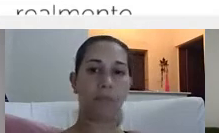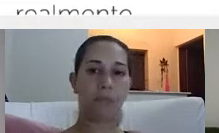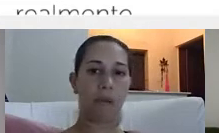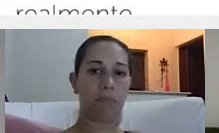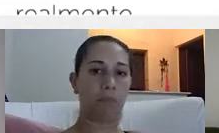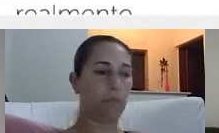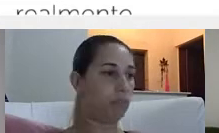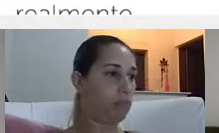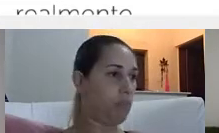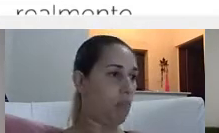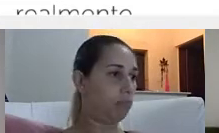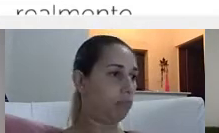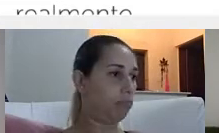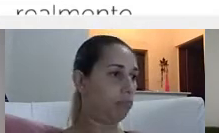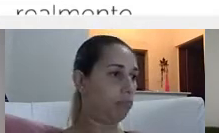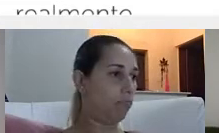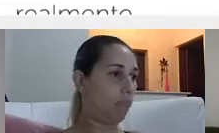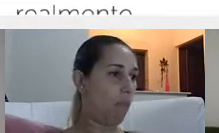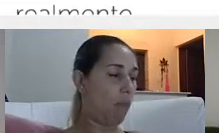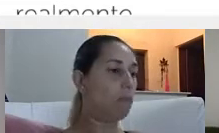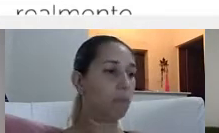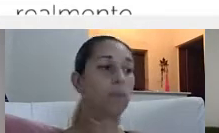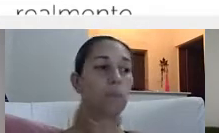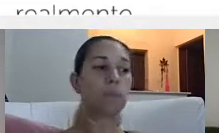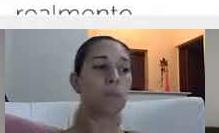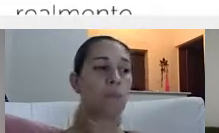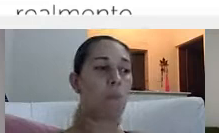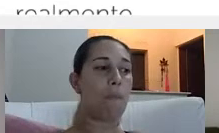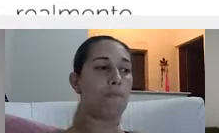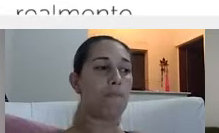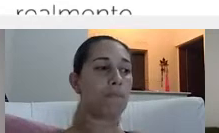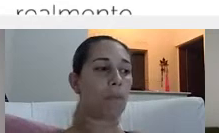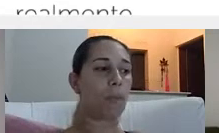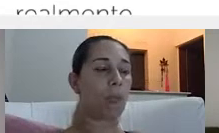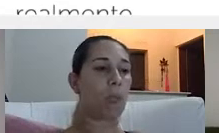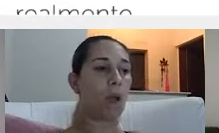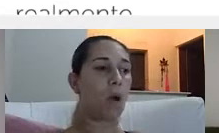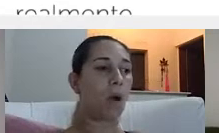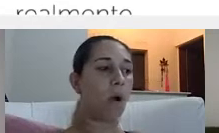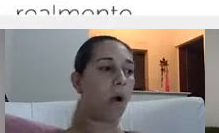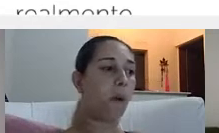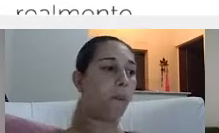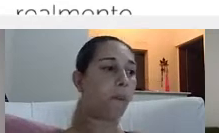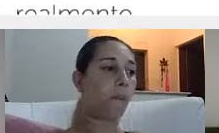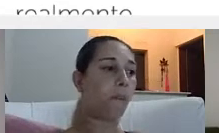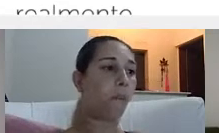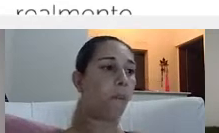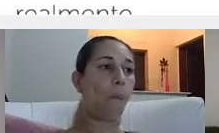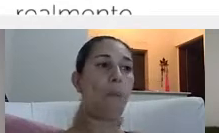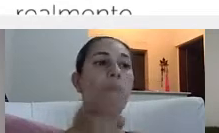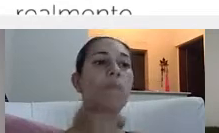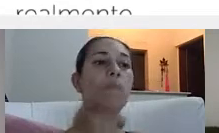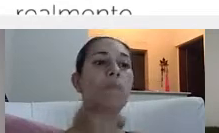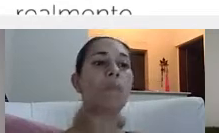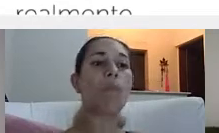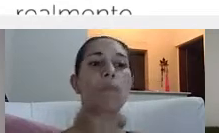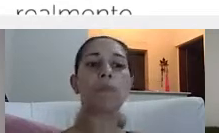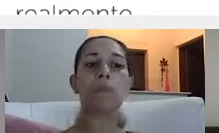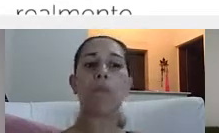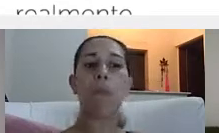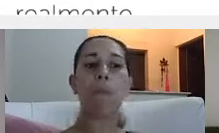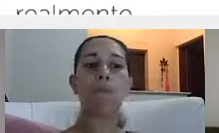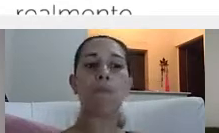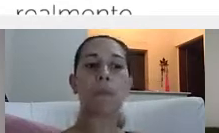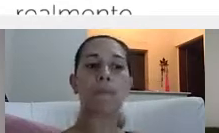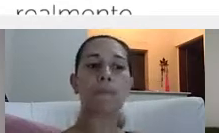como presença, né, colocar presença e tudo mais. Então, a atividade, eu não vou parar